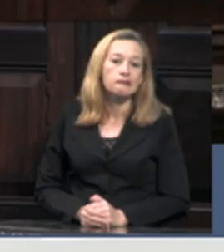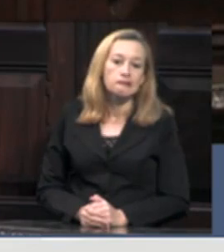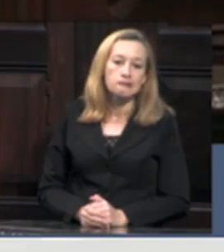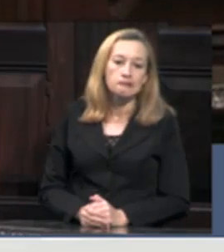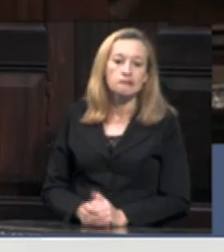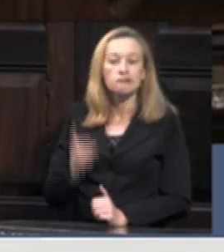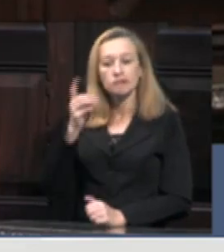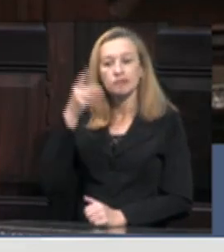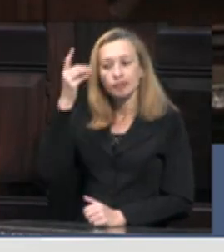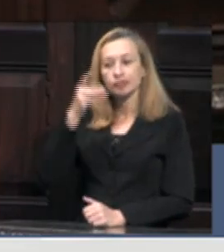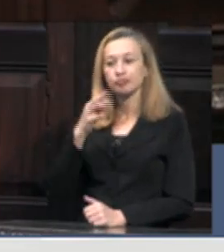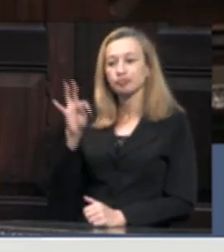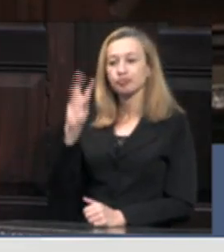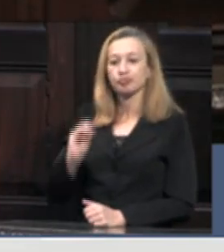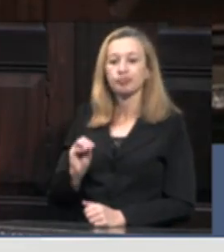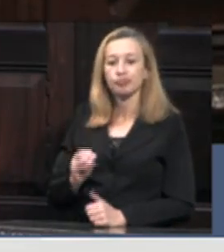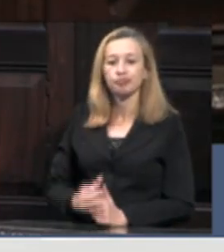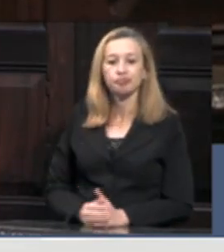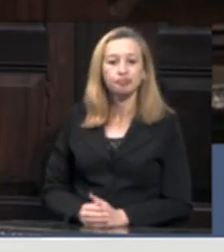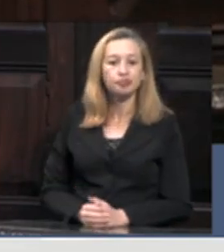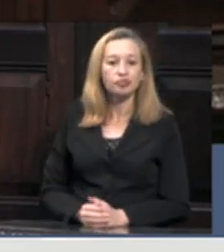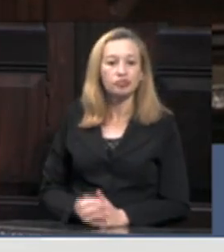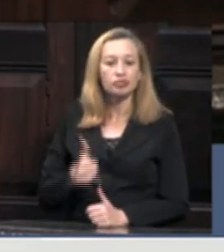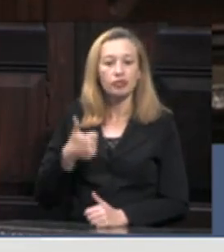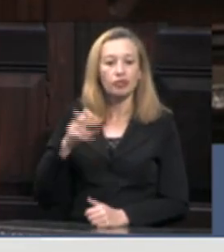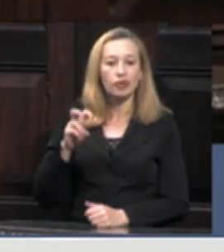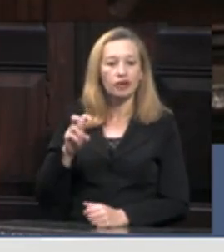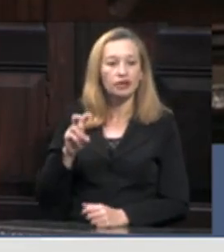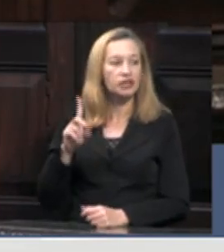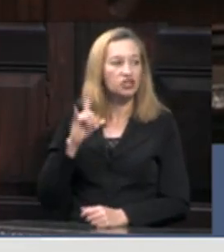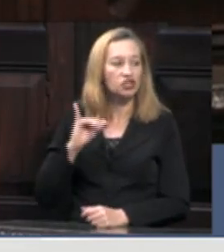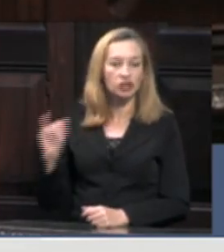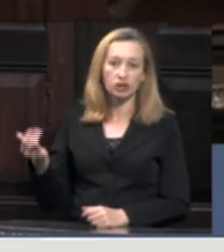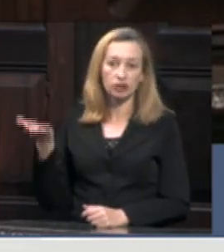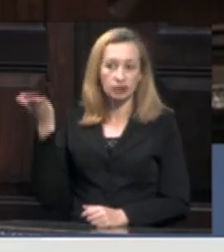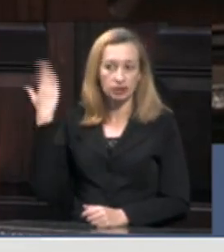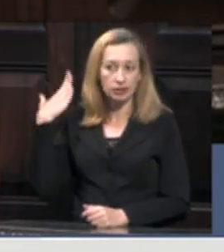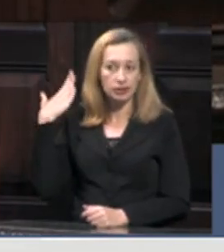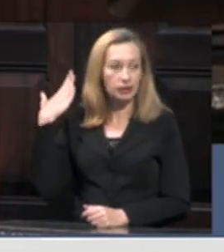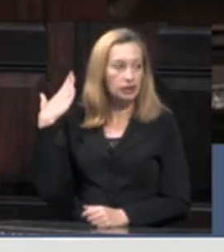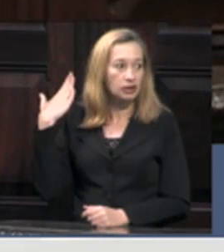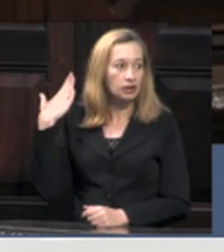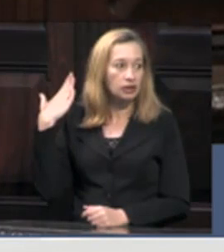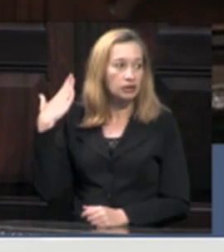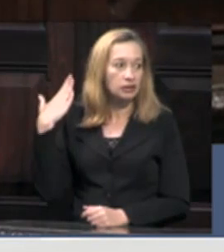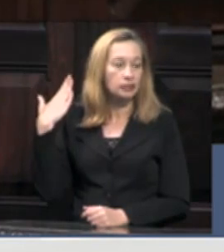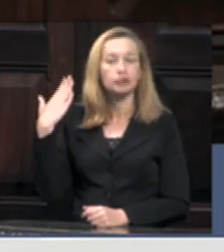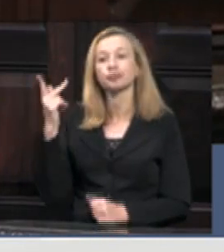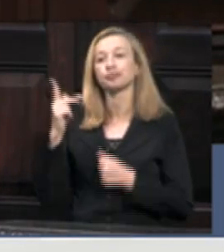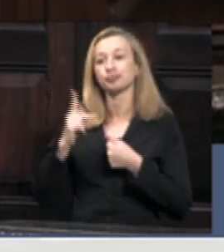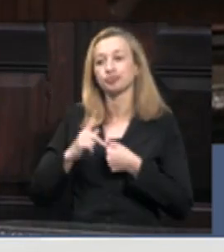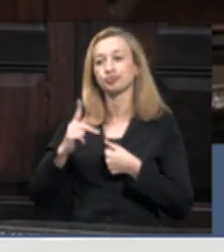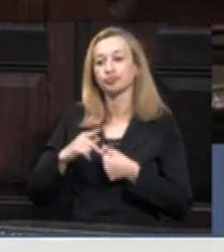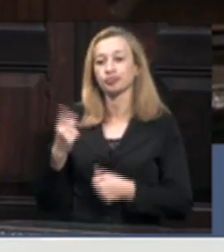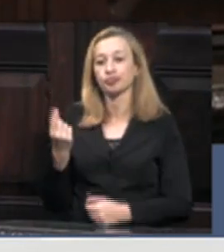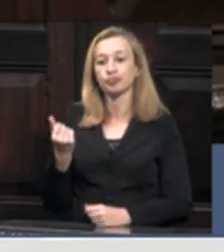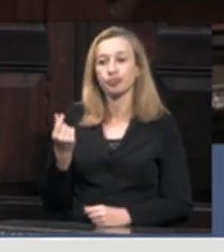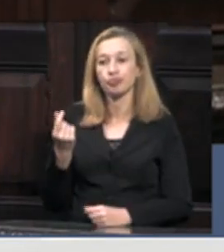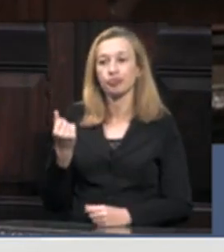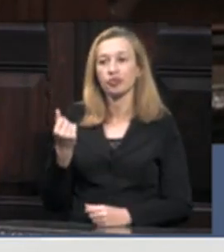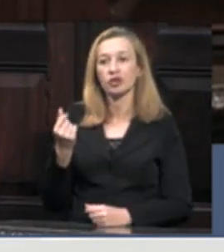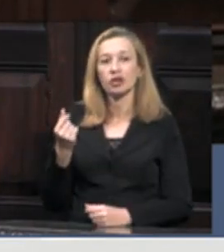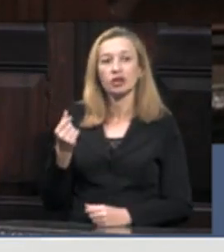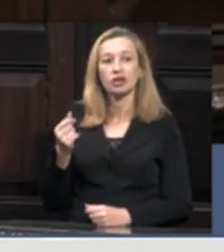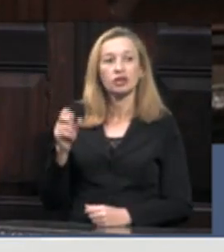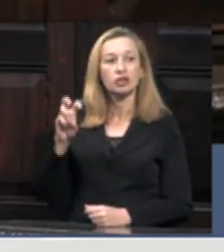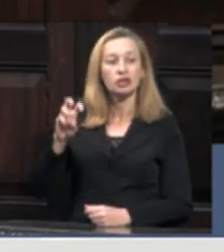Deputado Bebeto, há 15 dias atrás, o preço do barril do petróleo estava